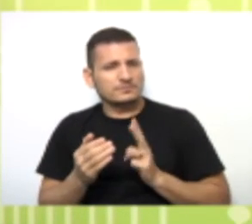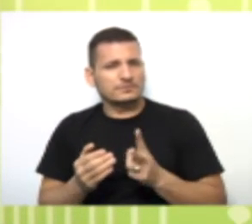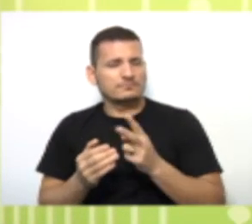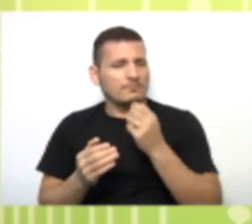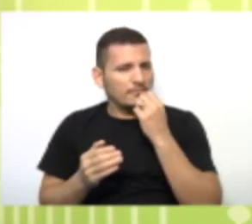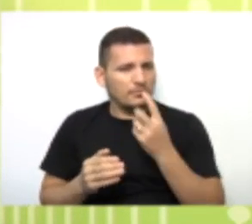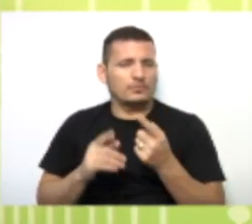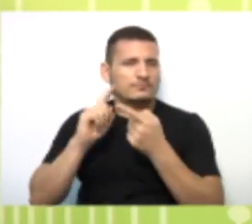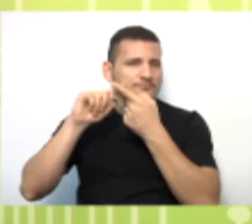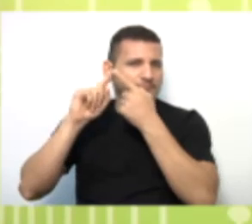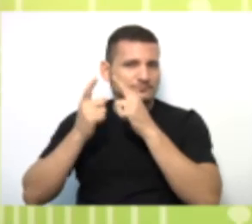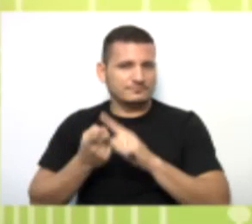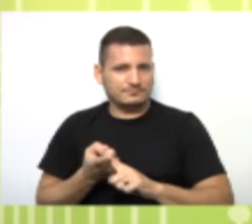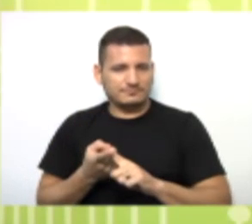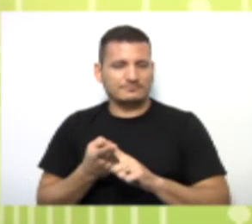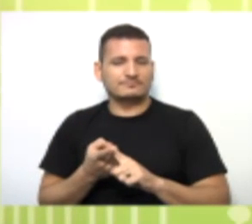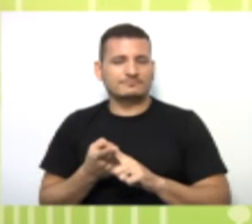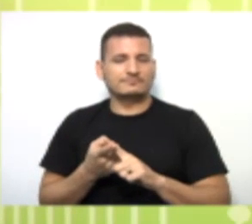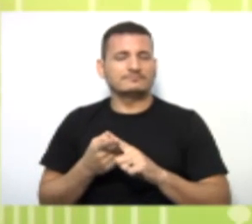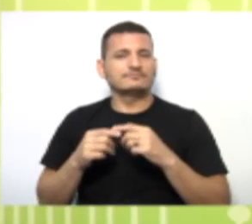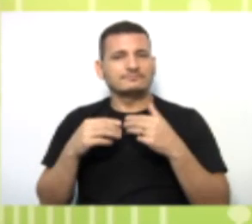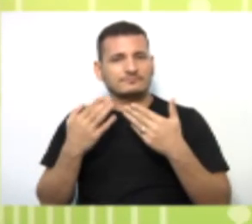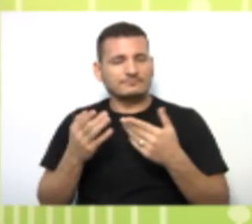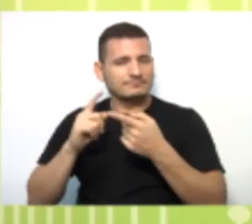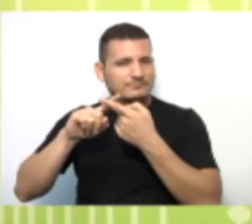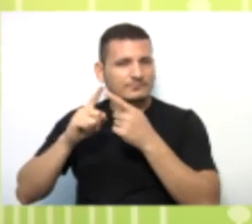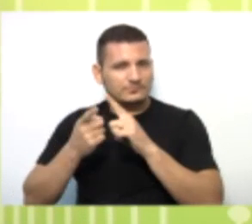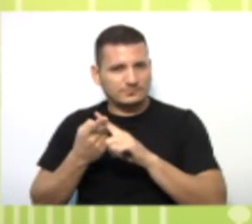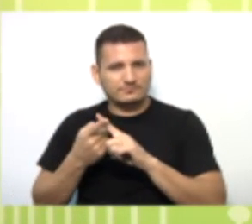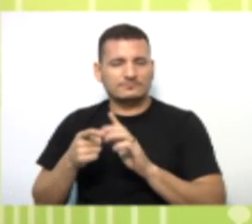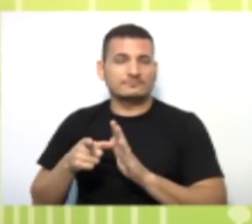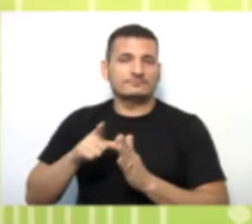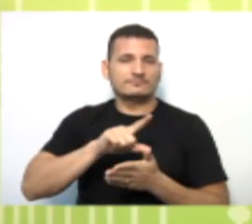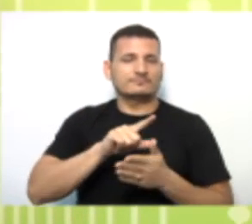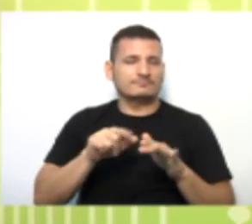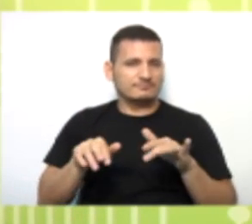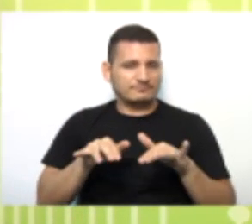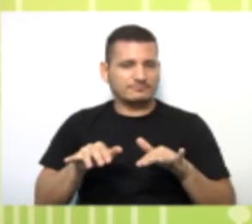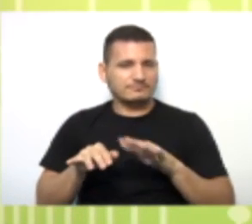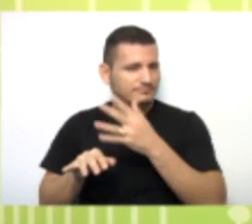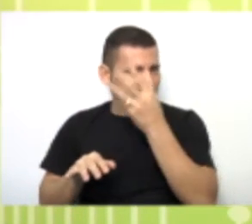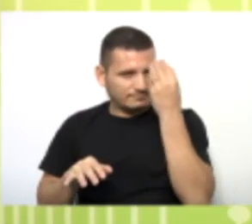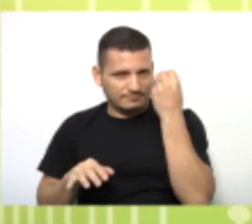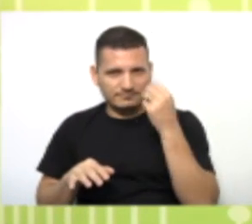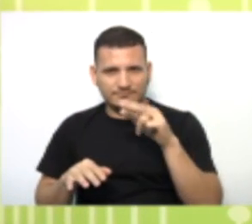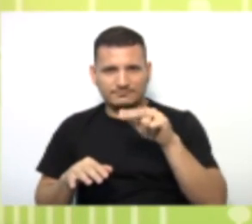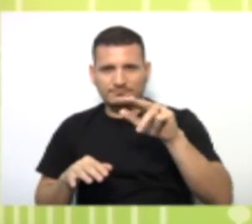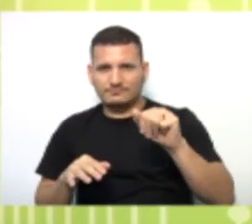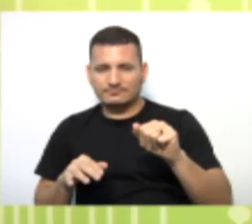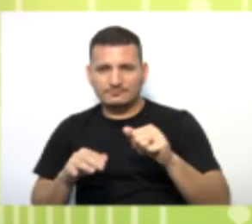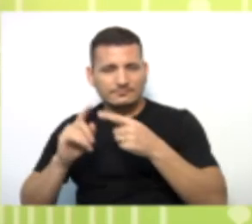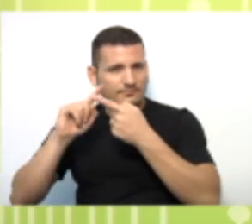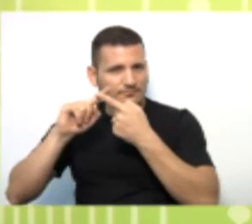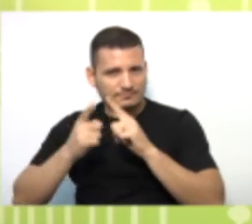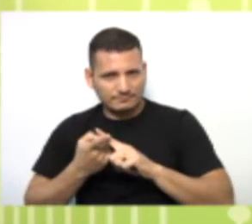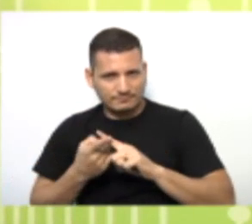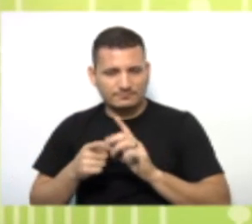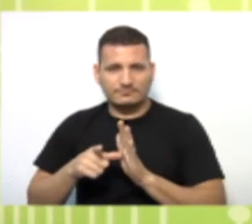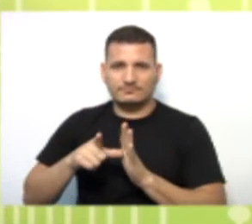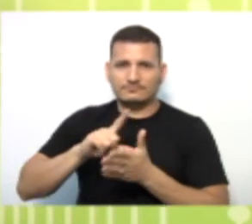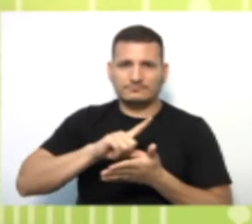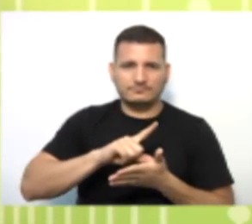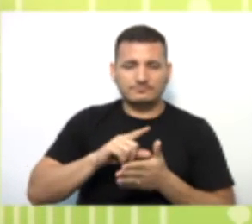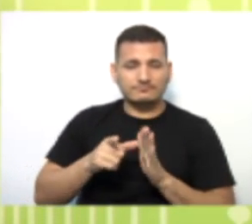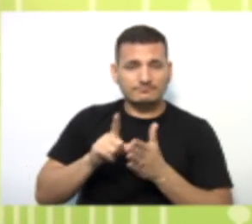lógica. Então, resumindo, a lógica ela vem antes da programação. Tá? Nunca esqueça disso. A lógica ela vem antes de você chegar